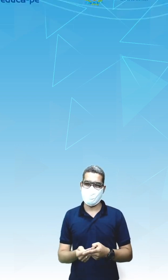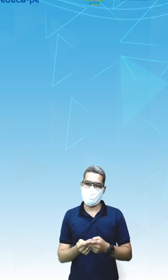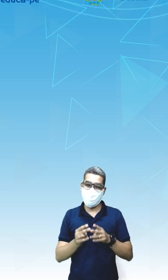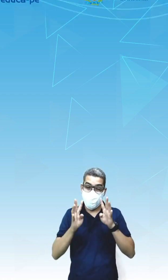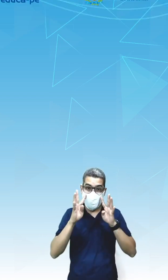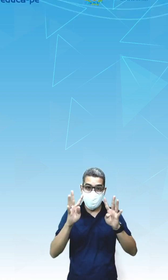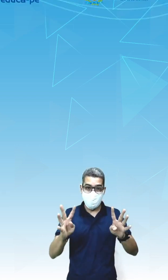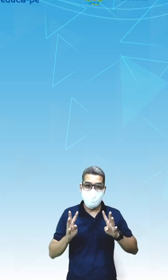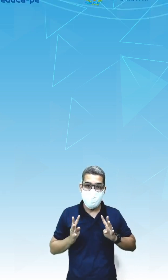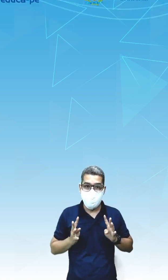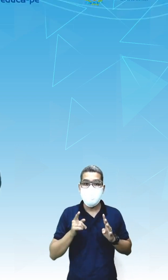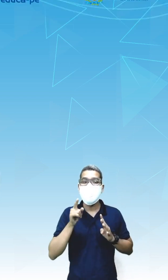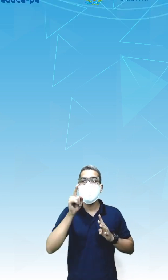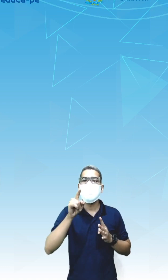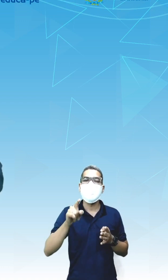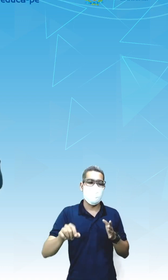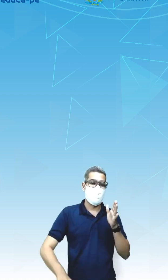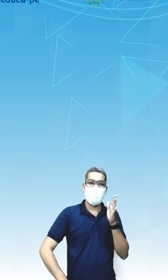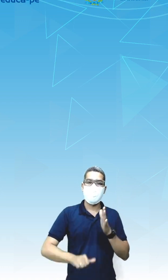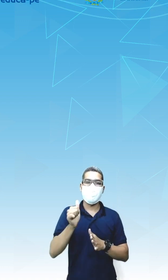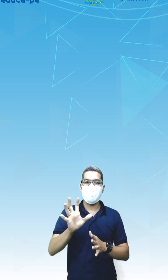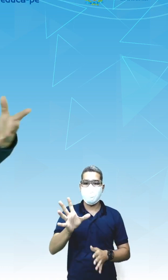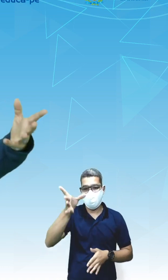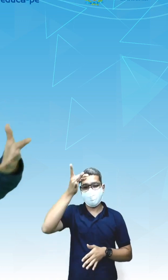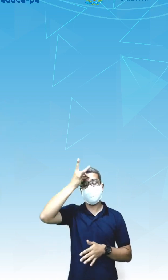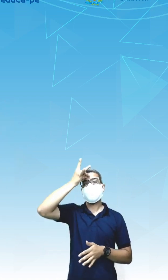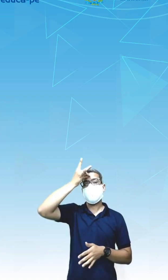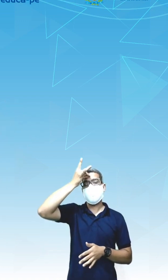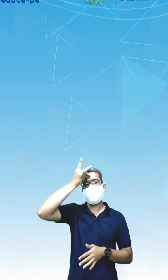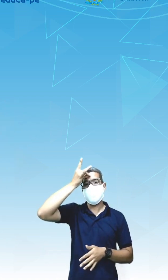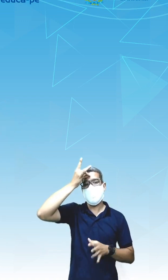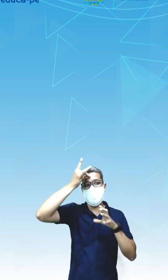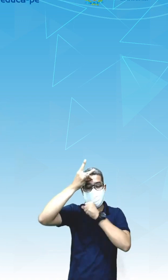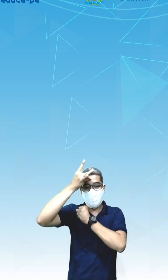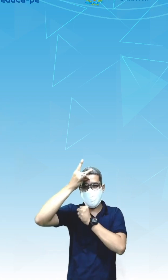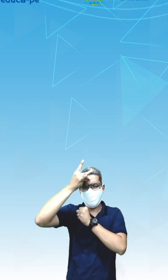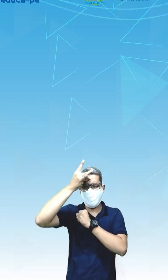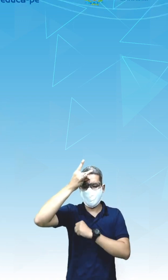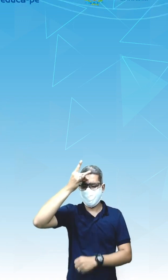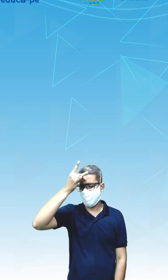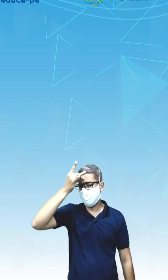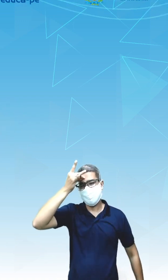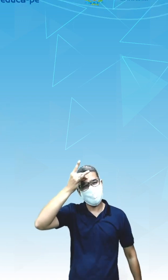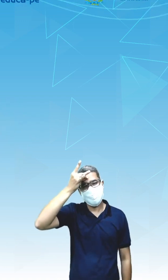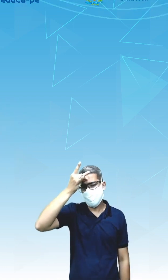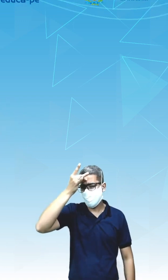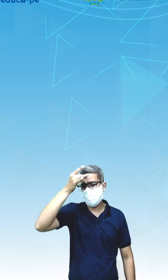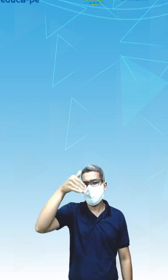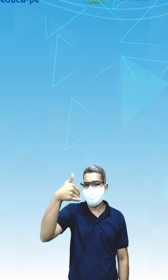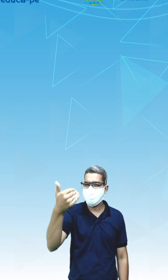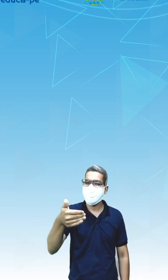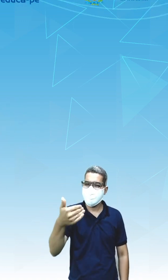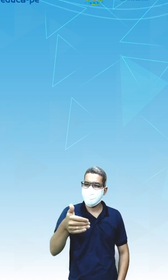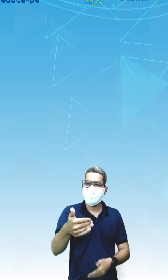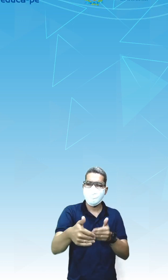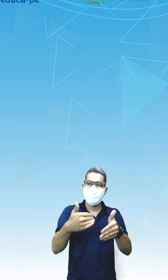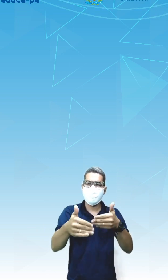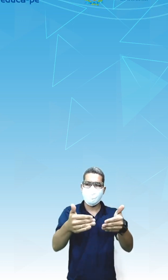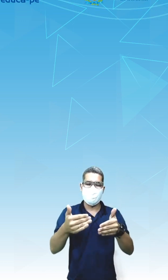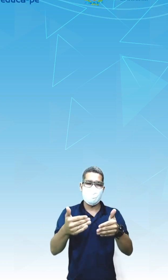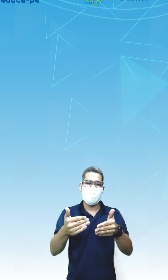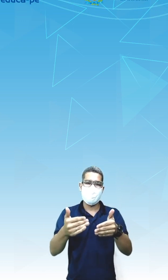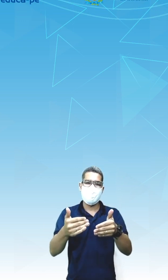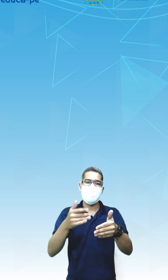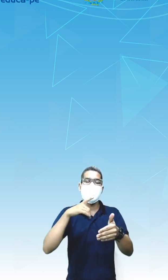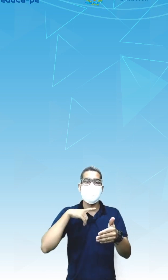prestem atenção. Vocês não vão de primeira, assim, à primeira vista, decorar, olhar tudo isso, não, tá? Mas lembre-se